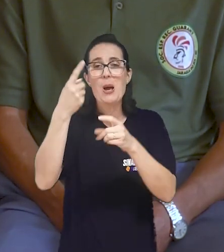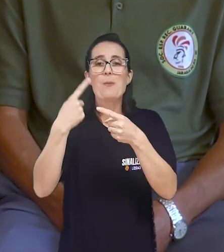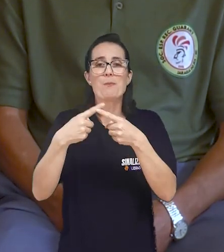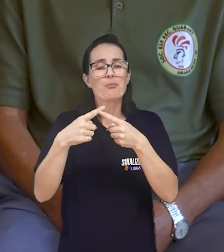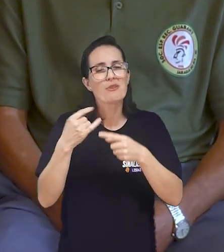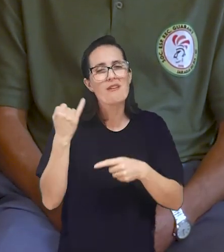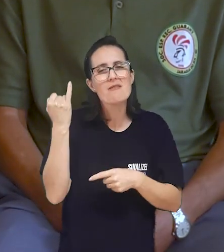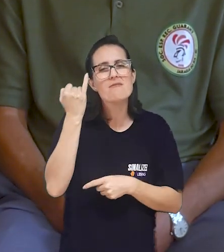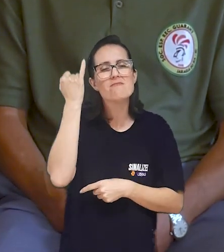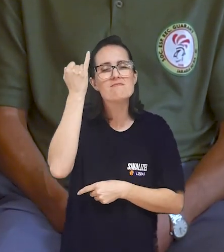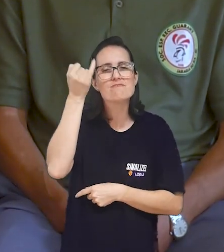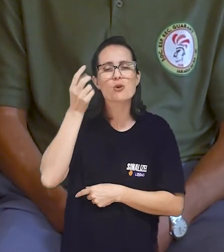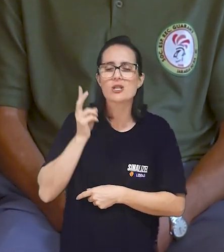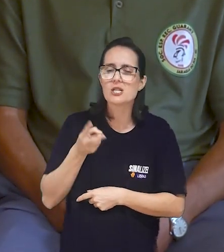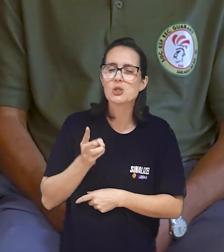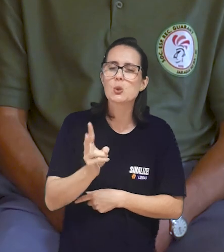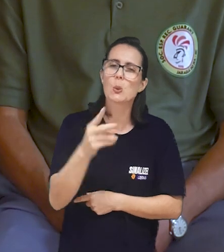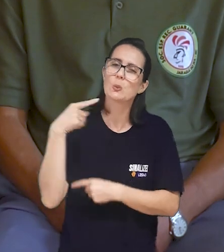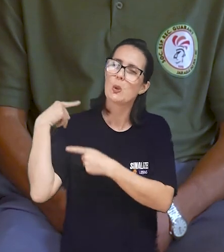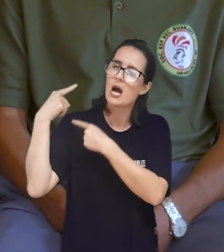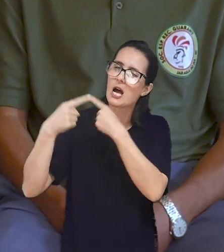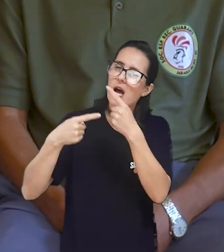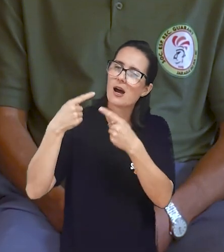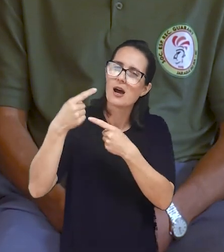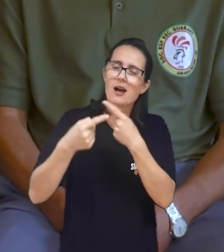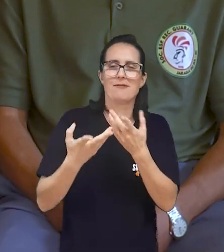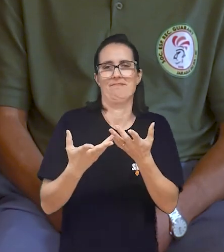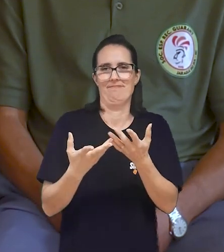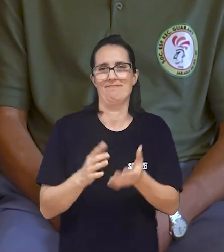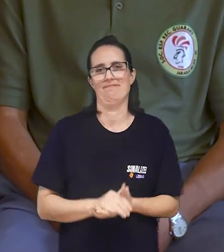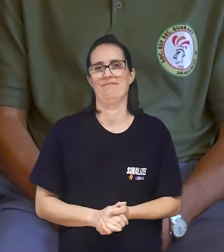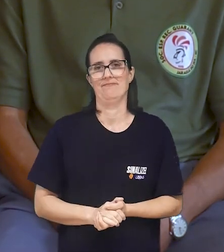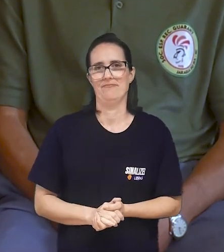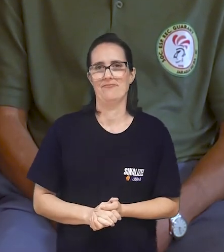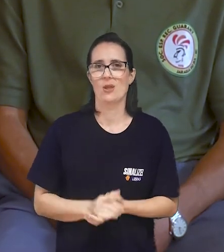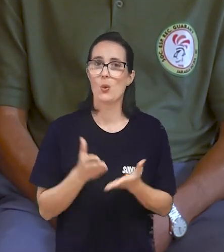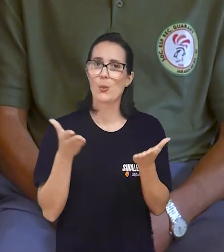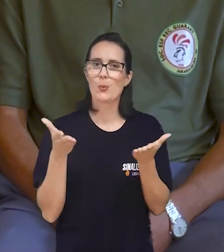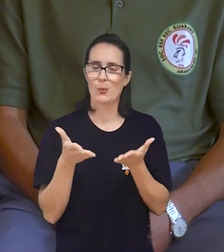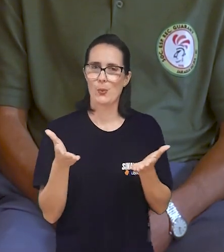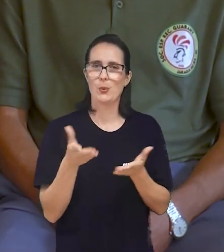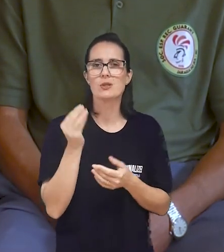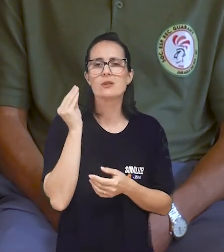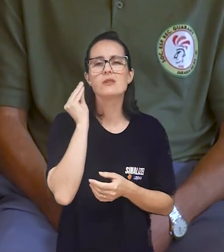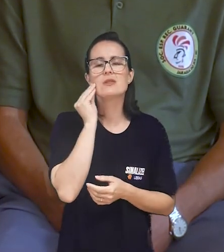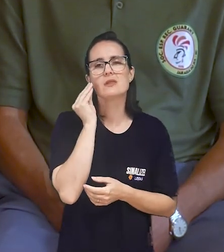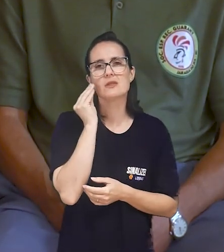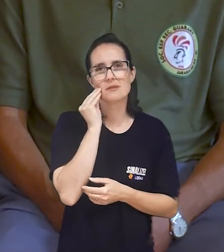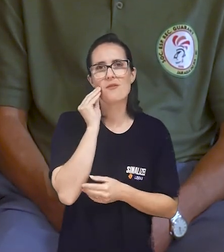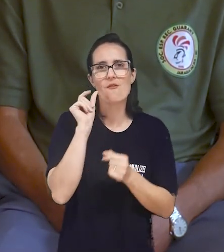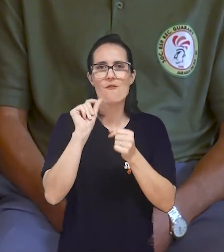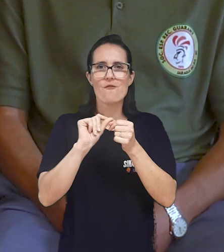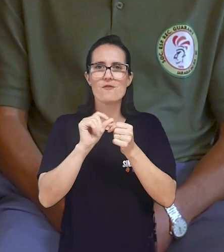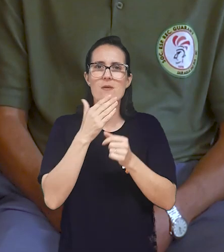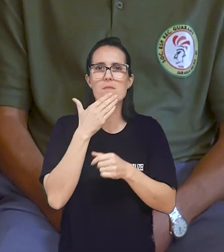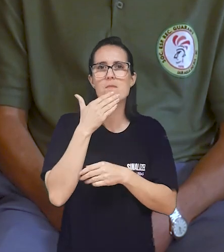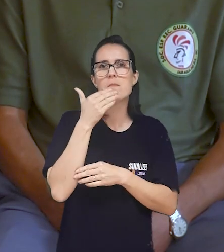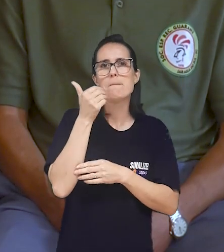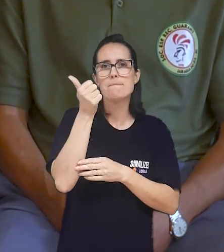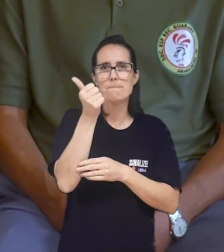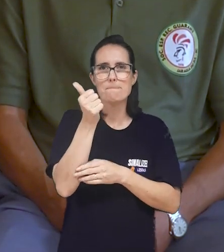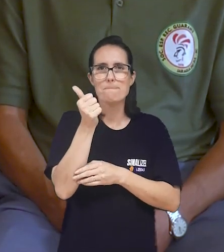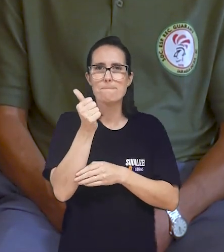que isso continue, que eu acho que é muito importante também para a comunidade em geral. Então hoje a gente está